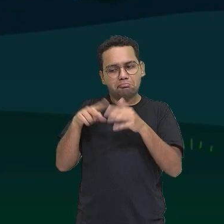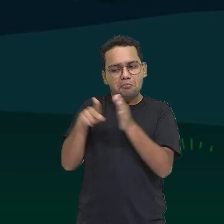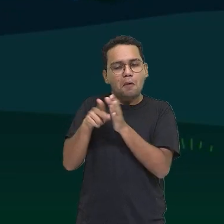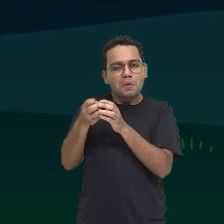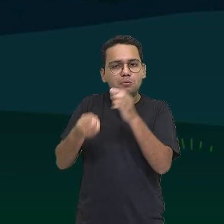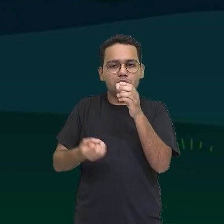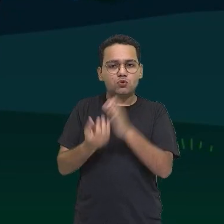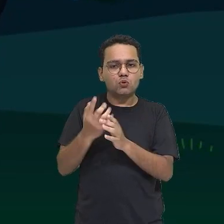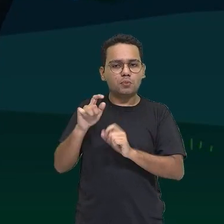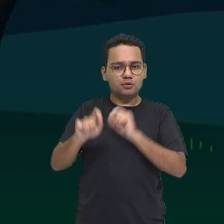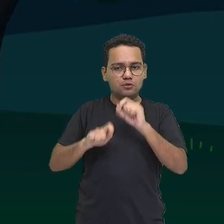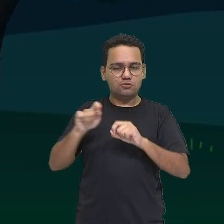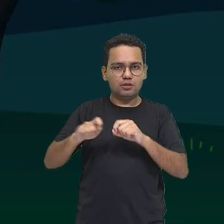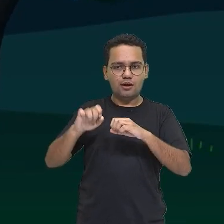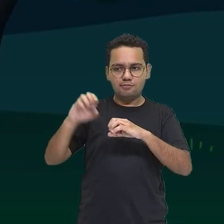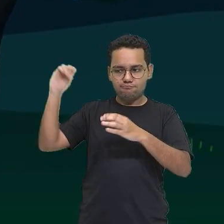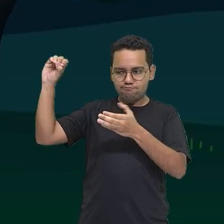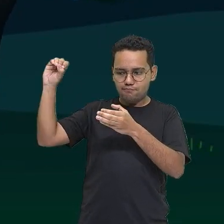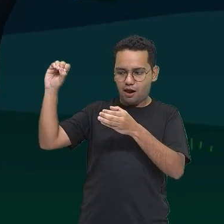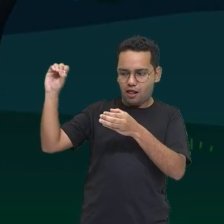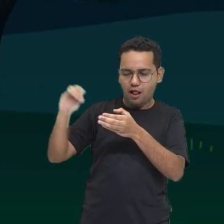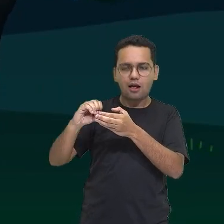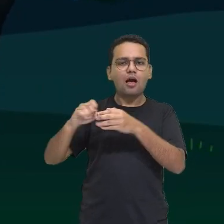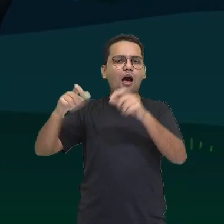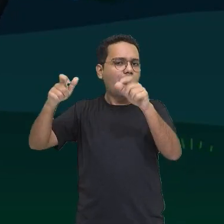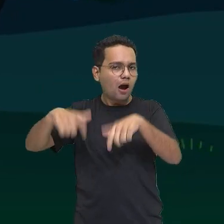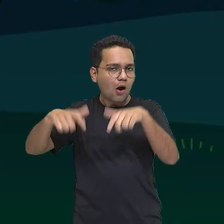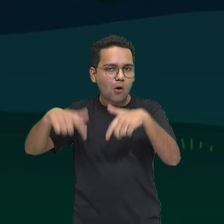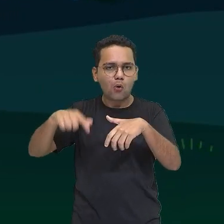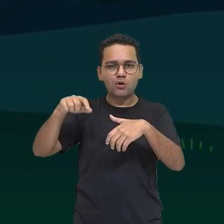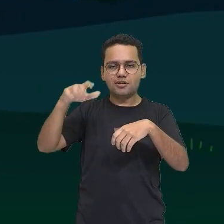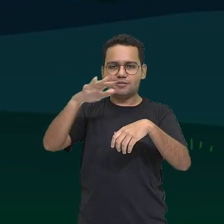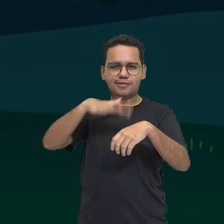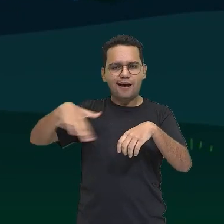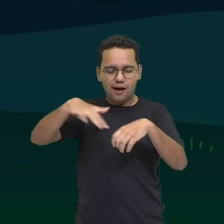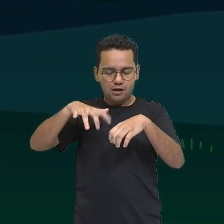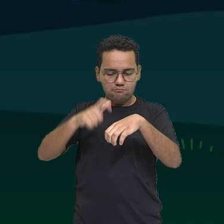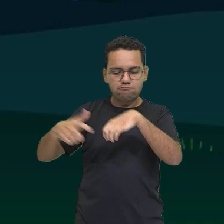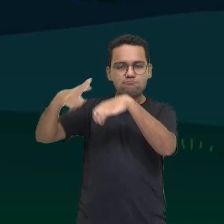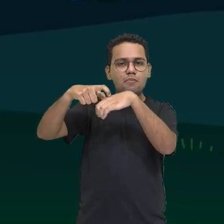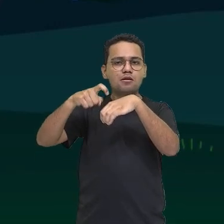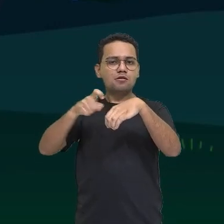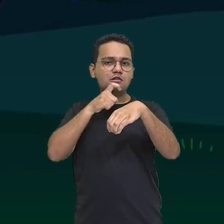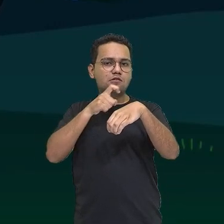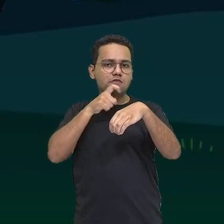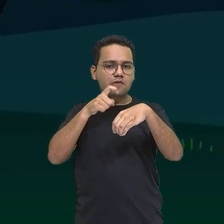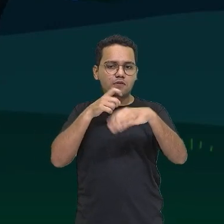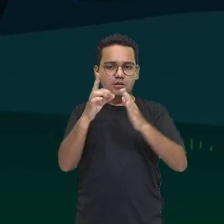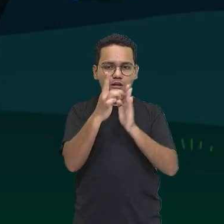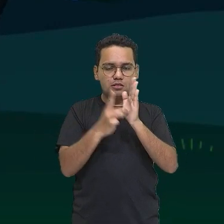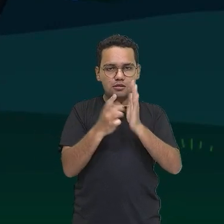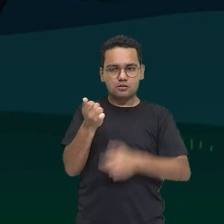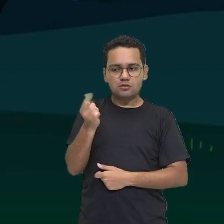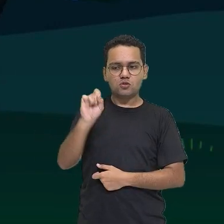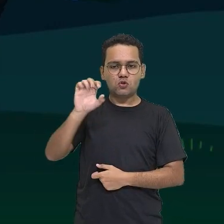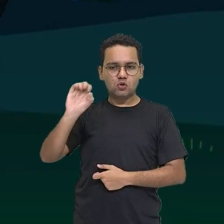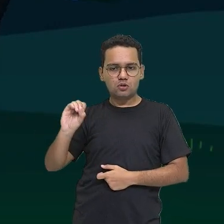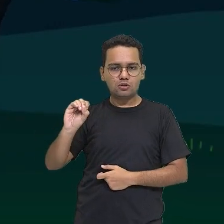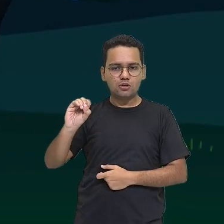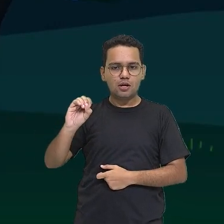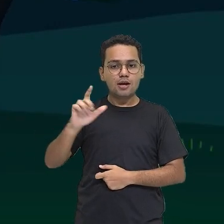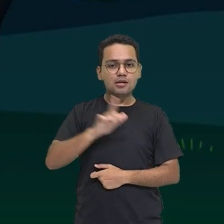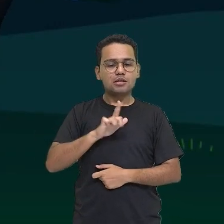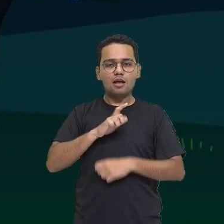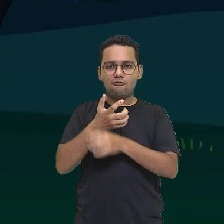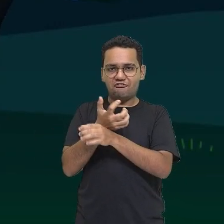um meteorito na Antártica da década de 80, contendo um possível